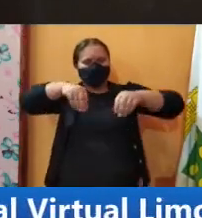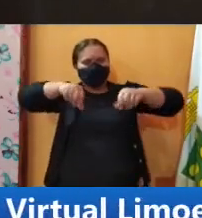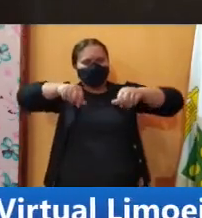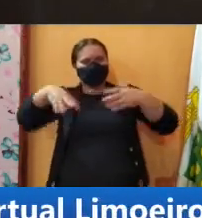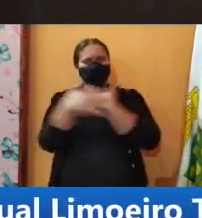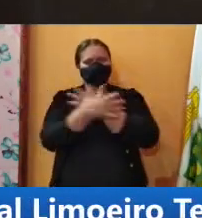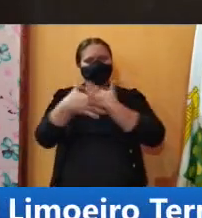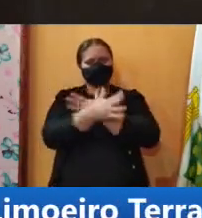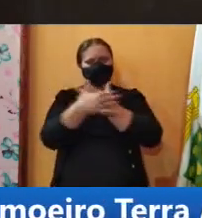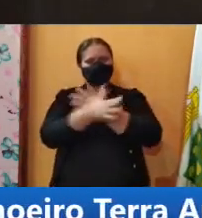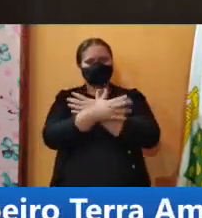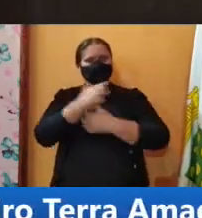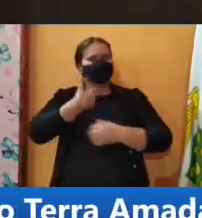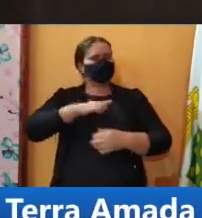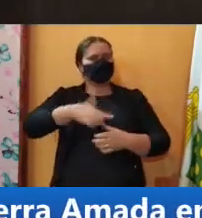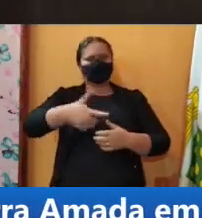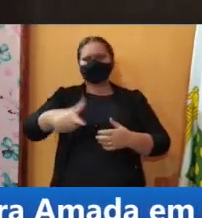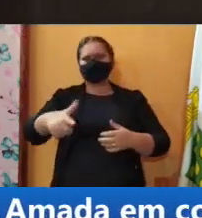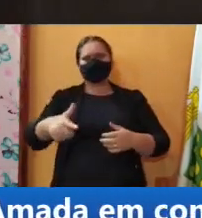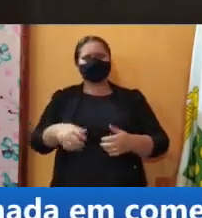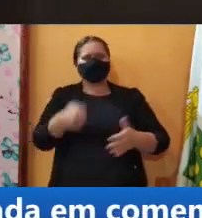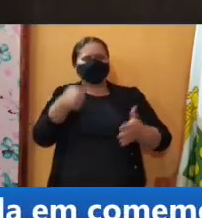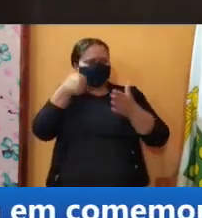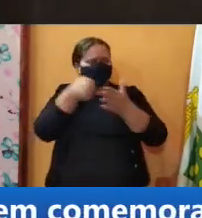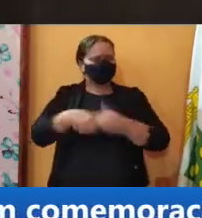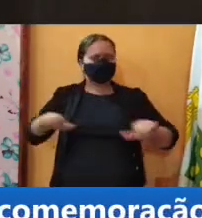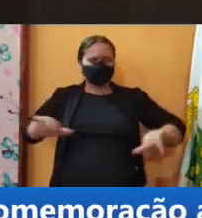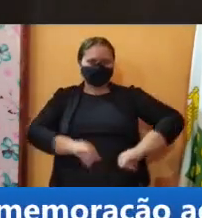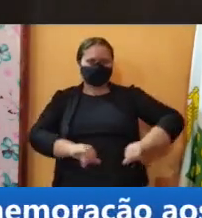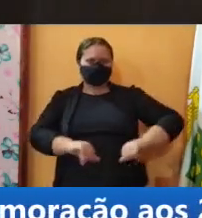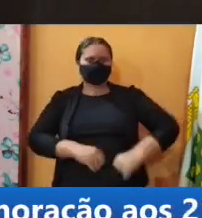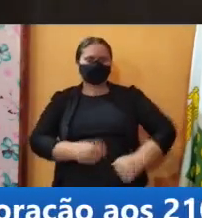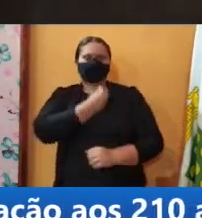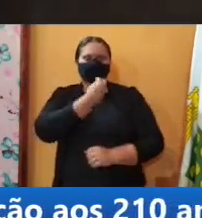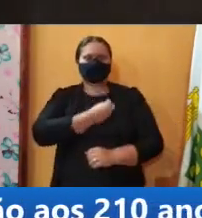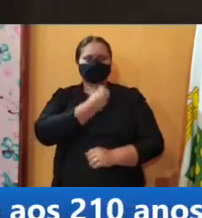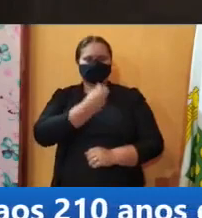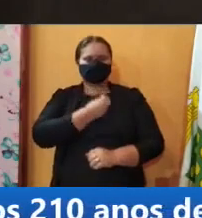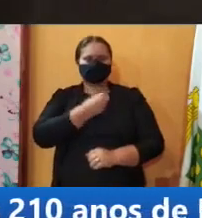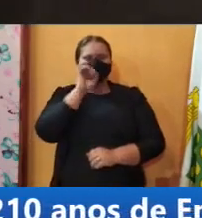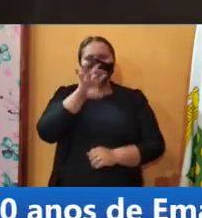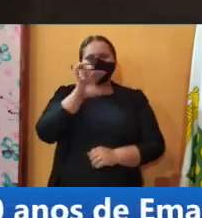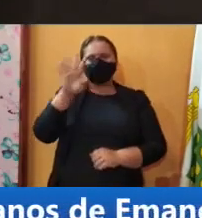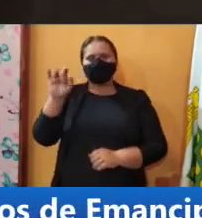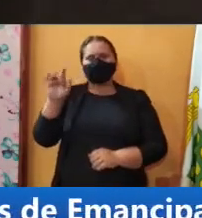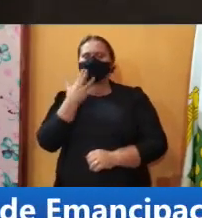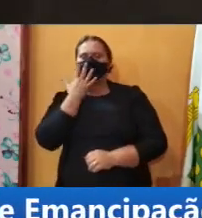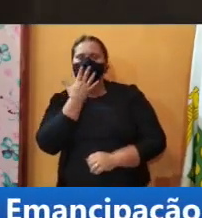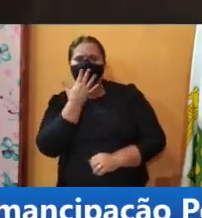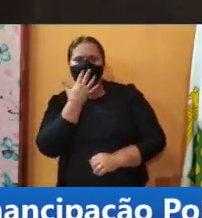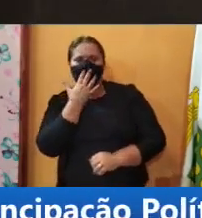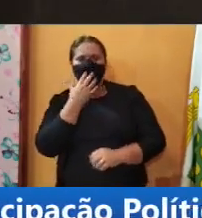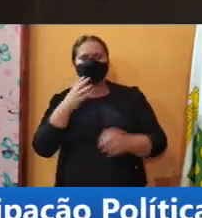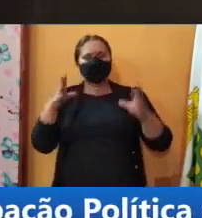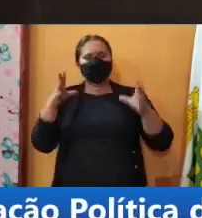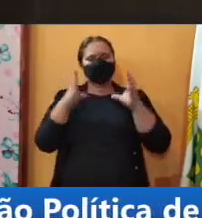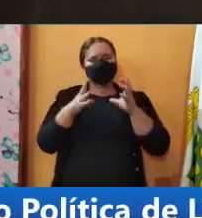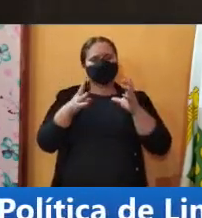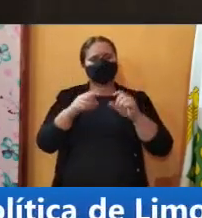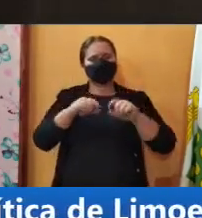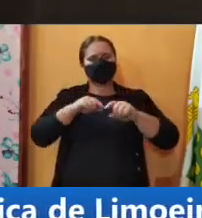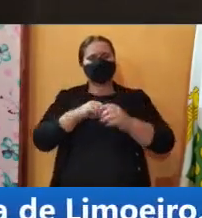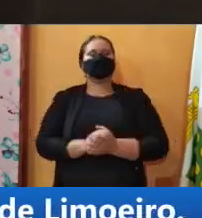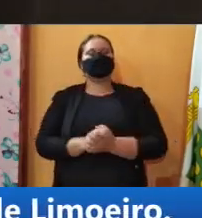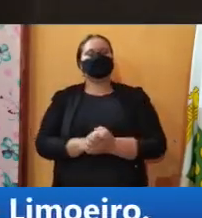terra, não resiste aos atritos da sua viagem na vida. Acaba incolor, inodoro e